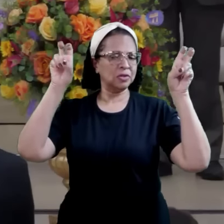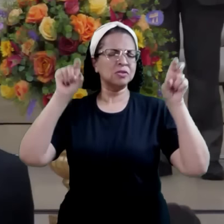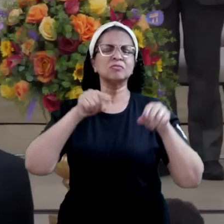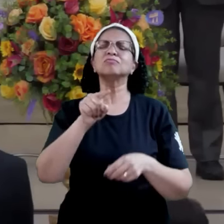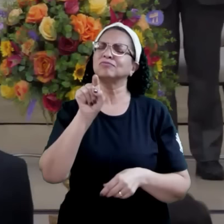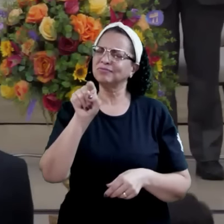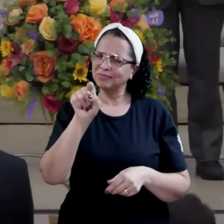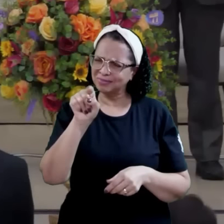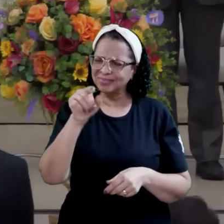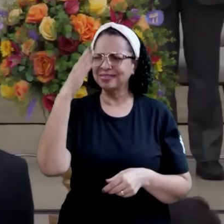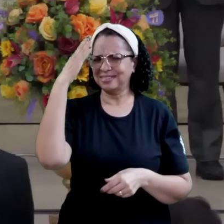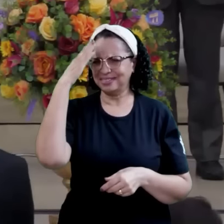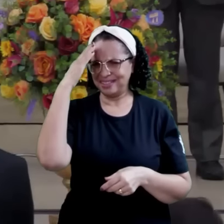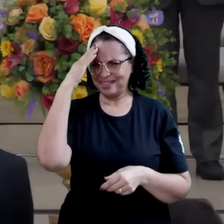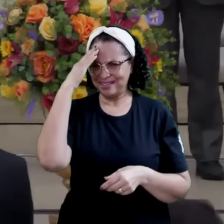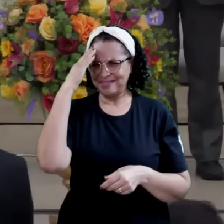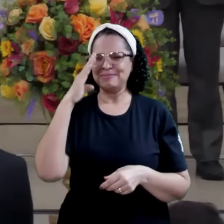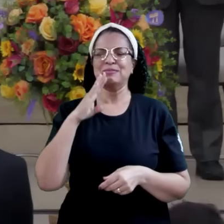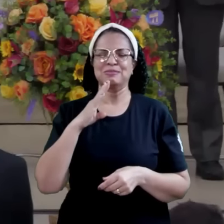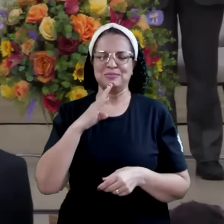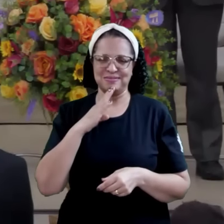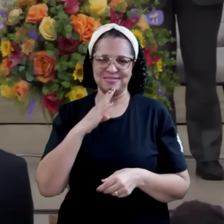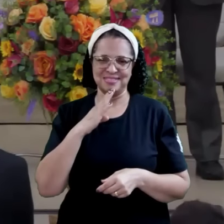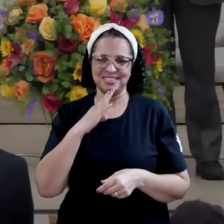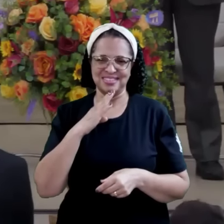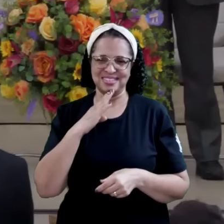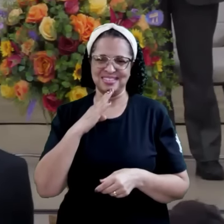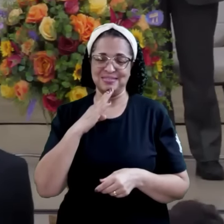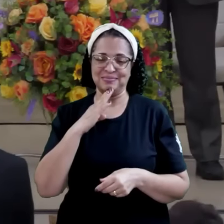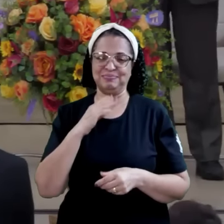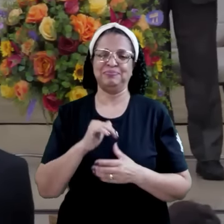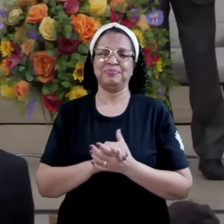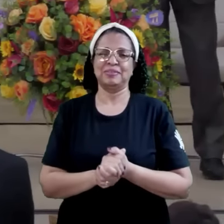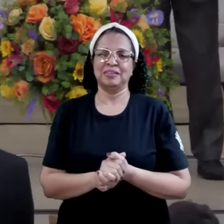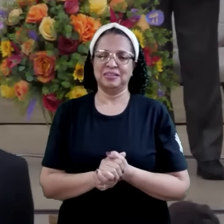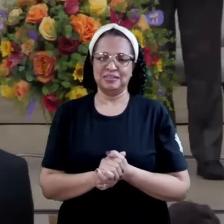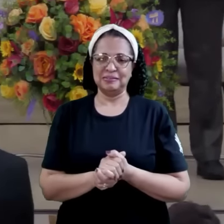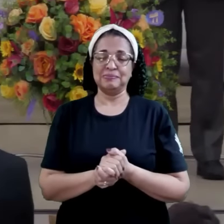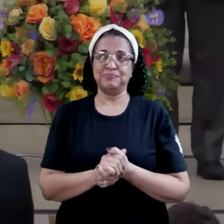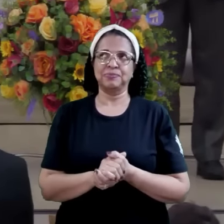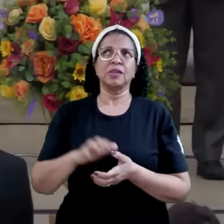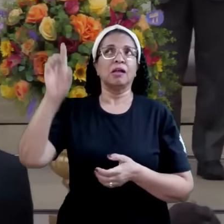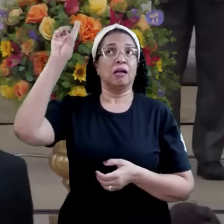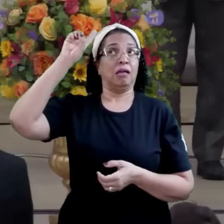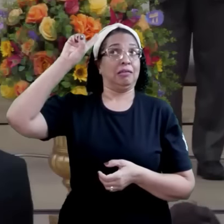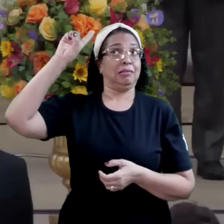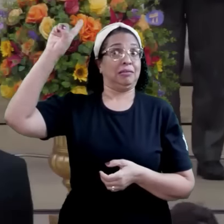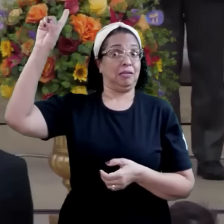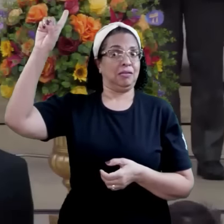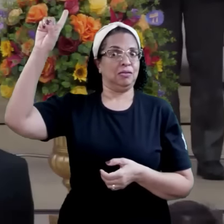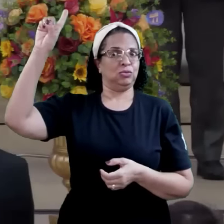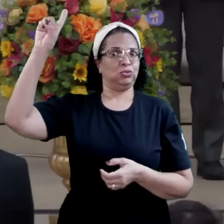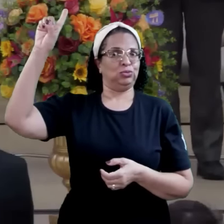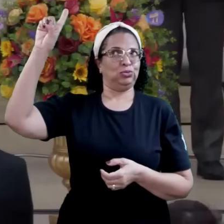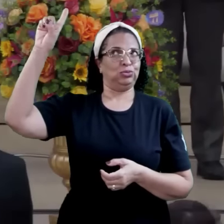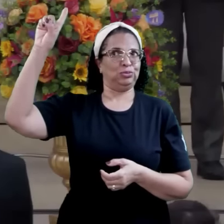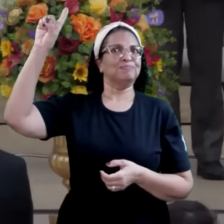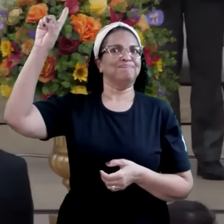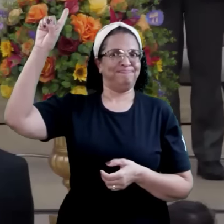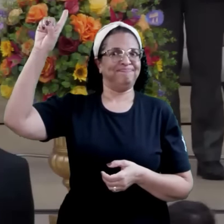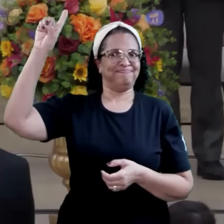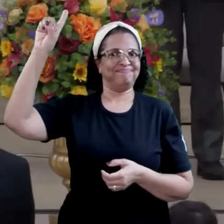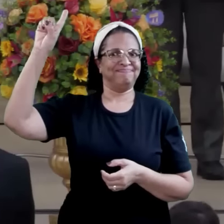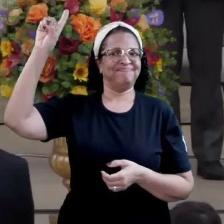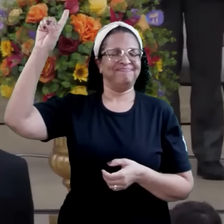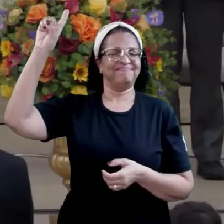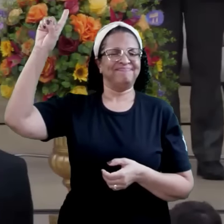muito bonito mas eu tenho certeza que Deus tem uma porção da sua palavra para nós nesta noite